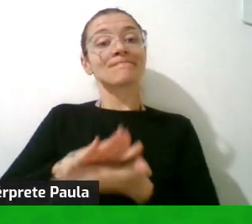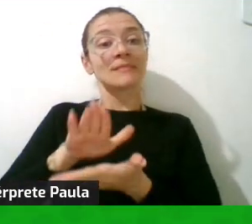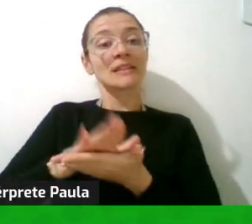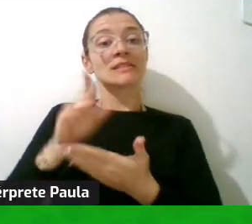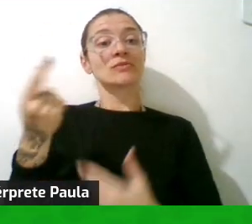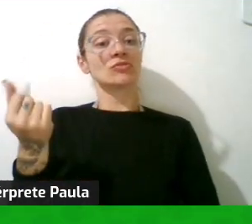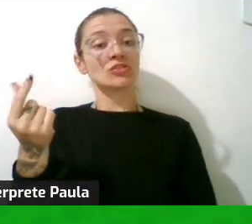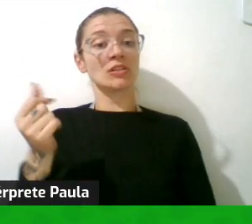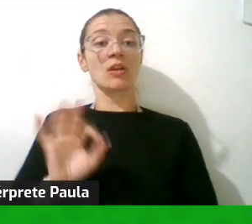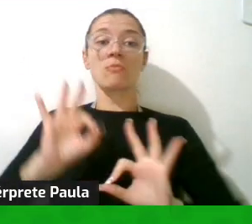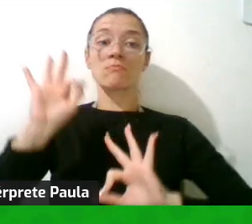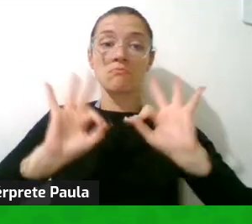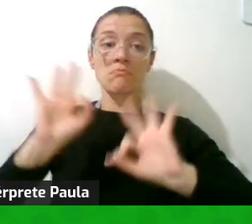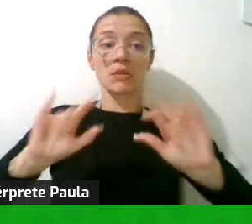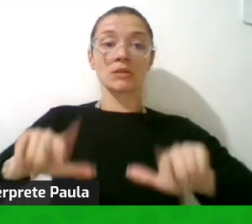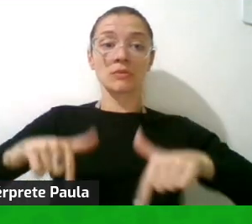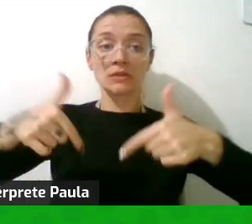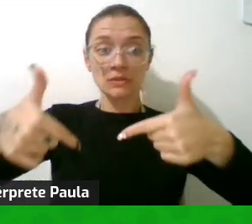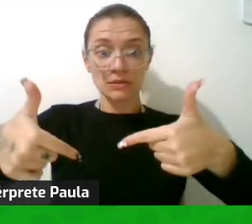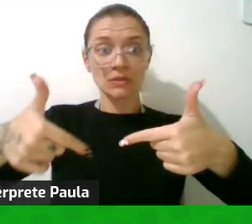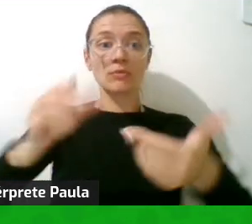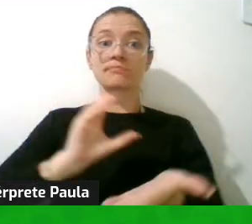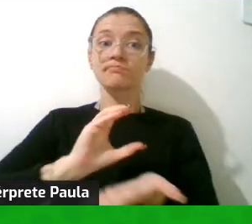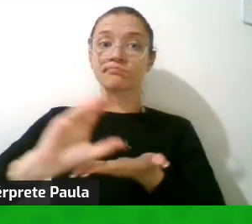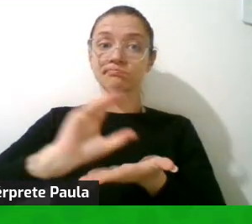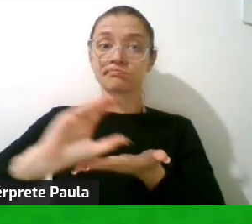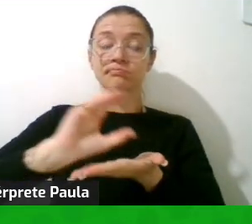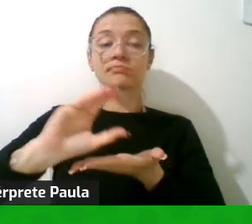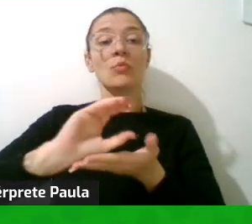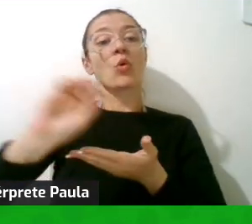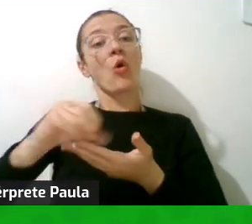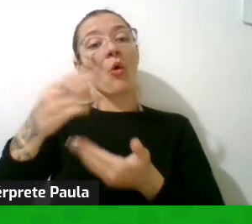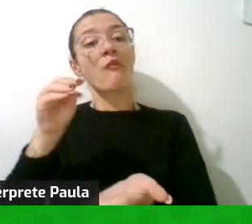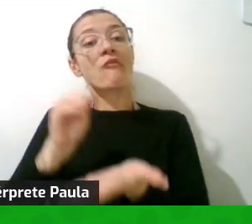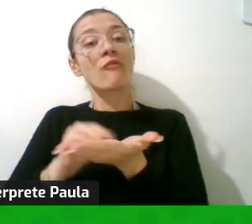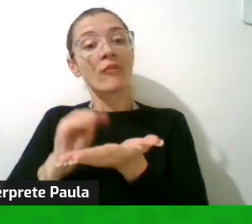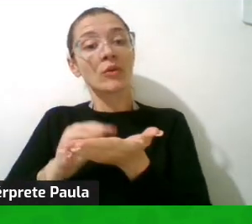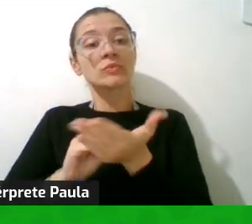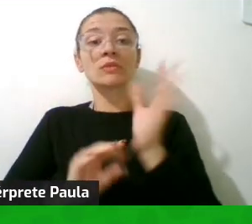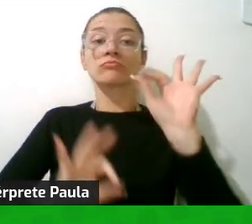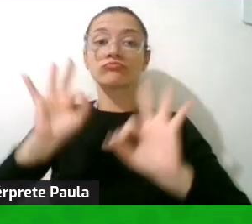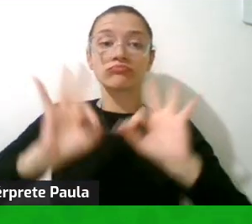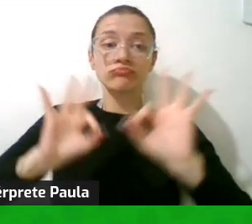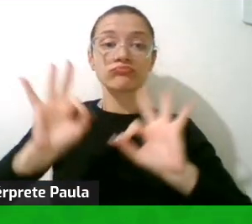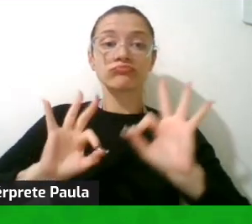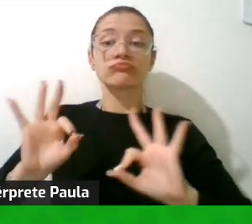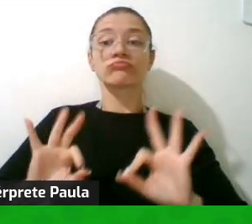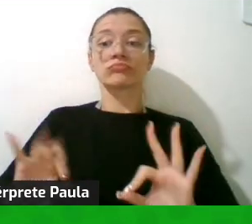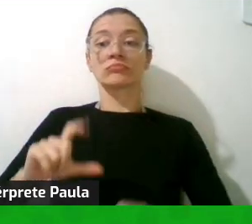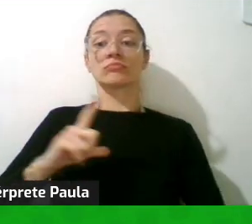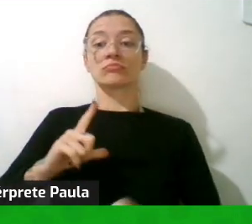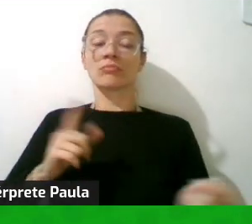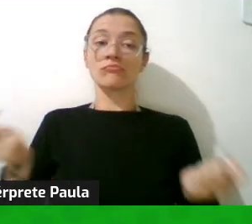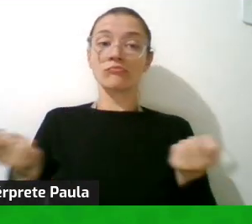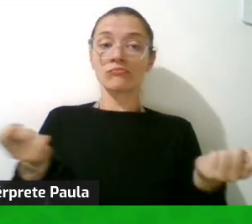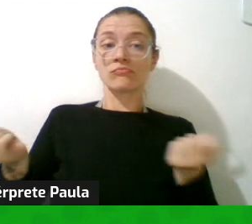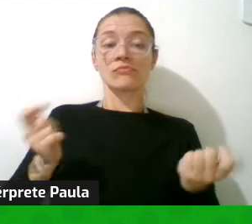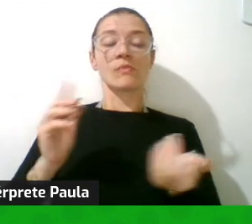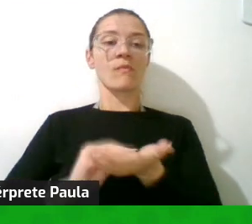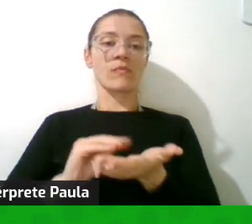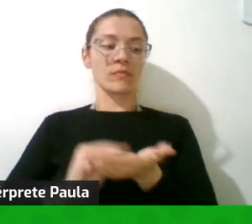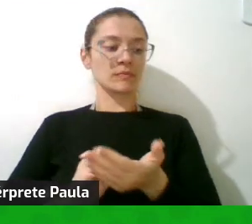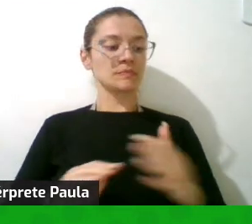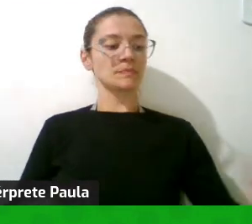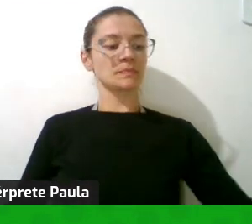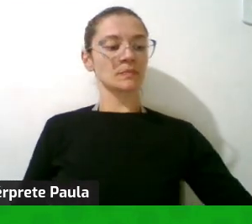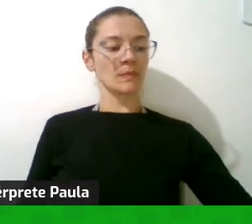plano de ação para investir aquele dinheiro, ou se está faltando dinheiro por mês, você cria um plano de ação para se organizar, para regular aquilo que está faltando. Então,